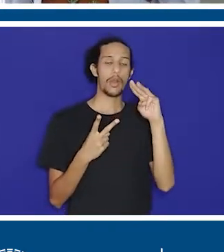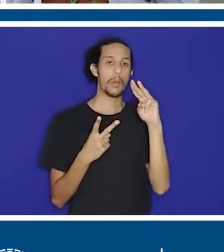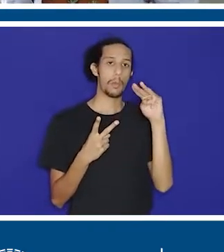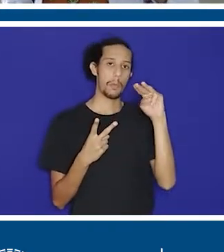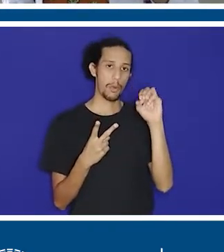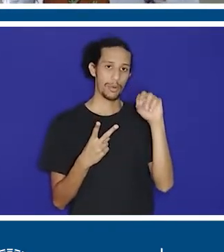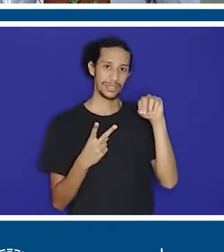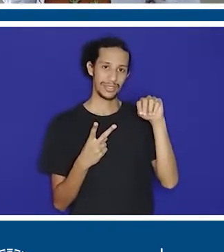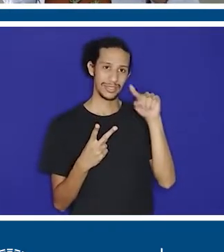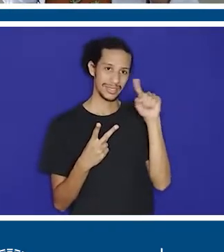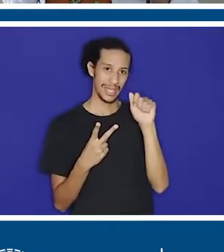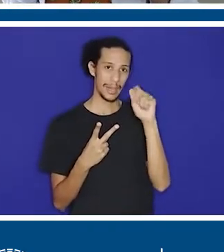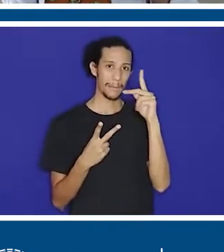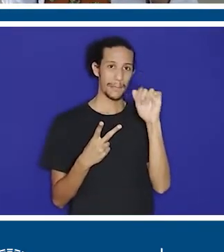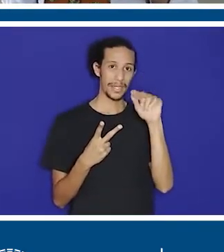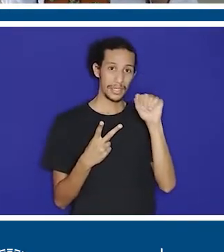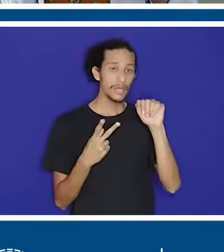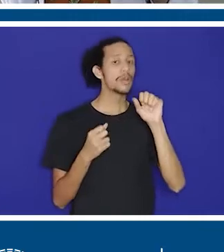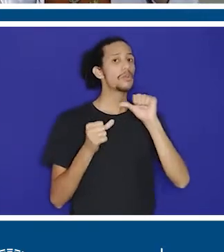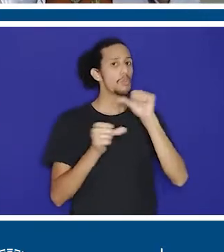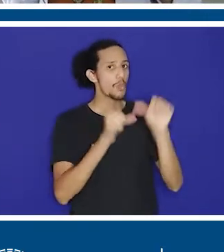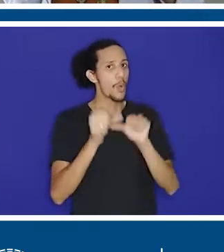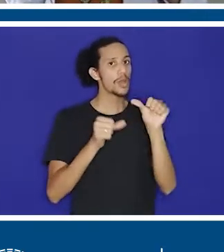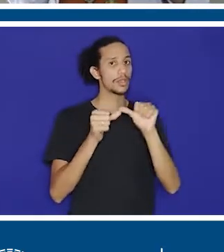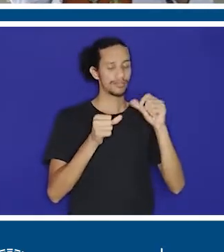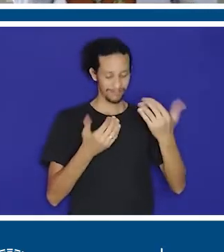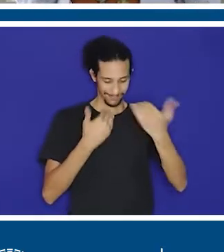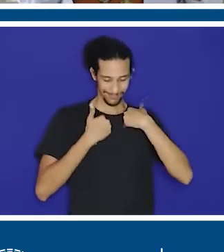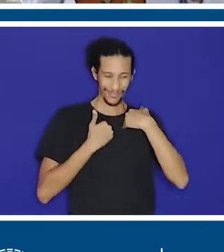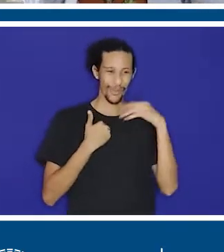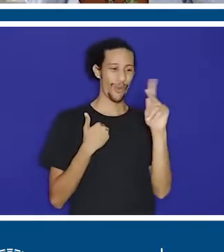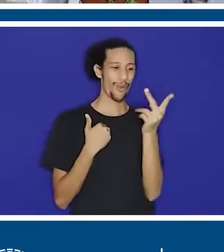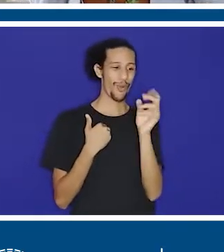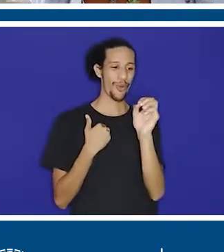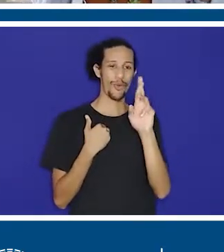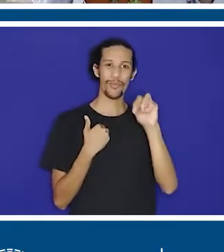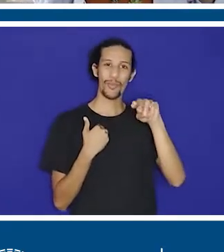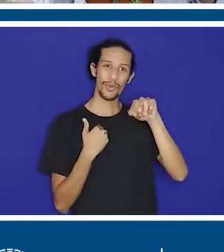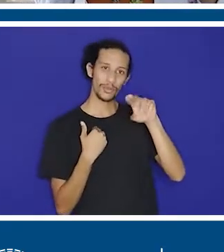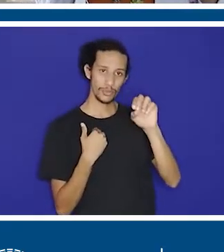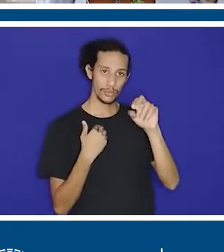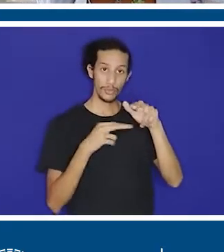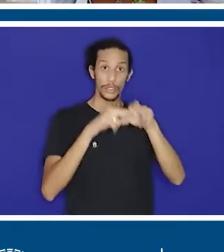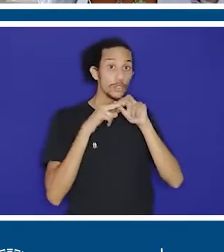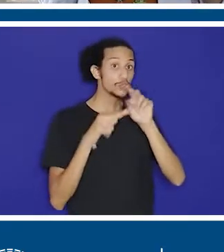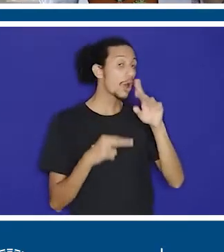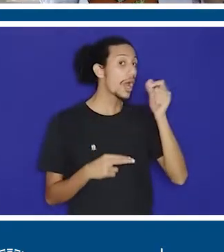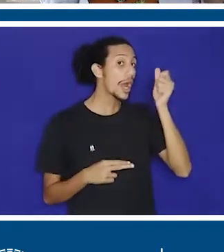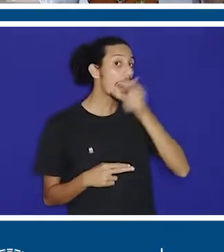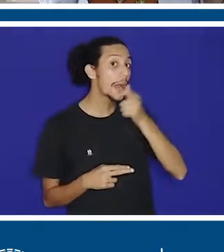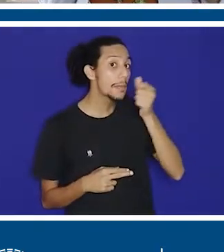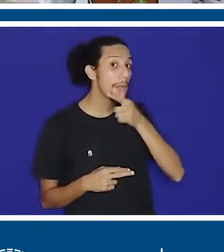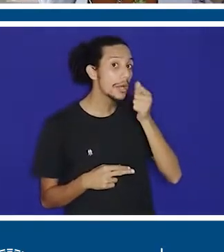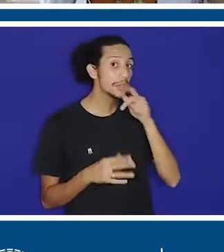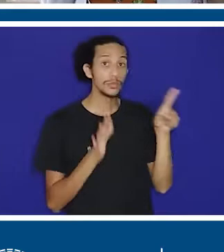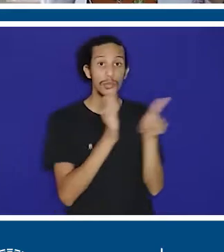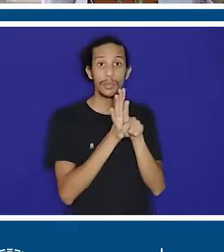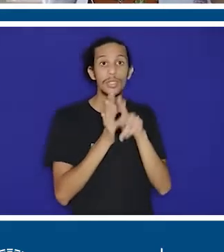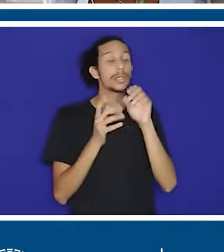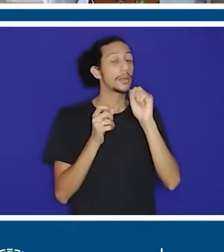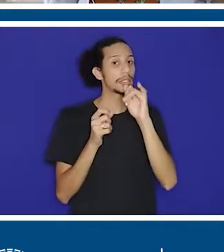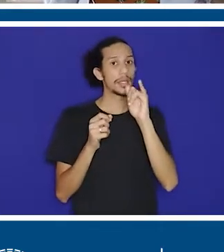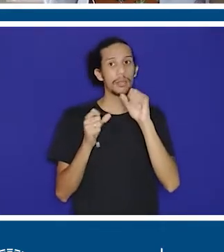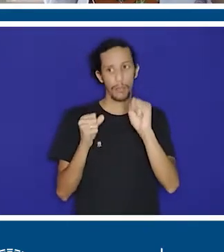causam alterações hormonais. Então, não são medicamentos isentos de